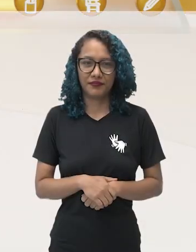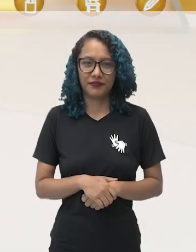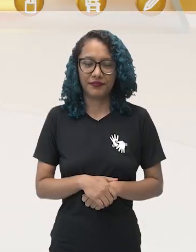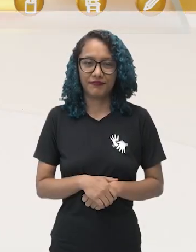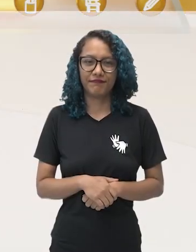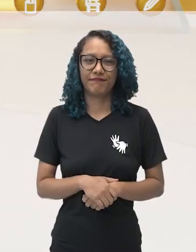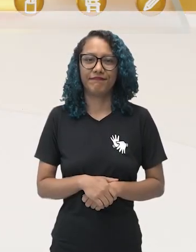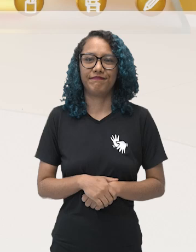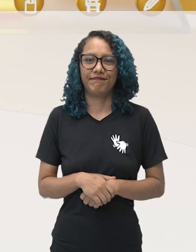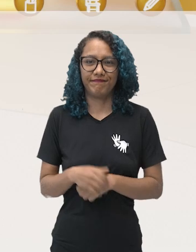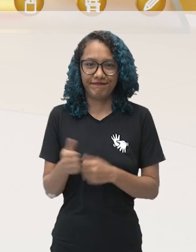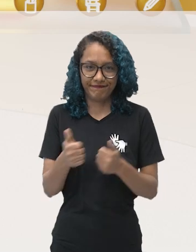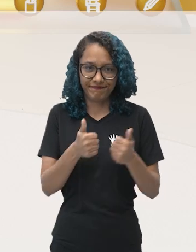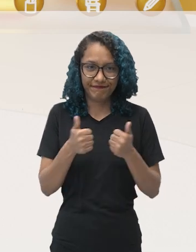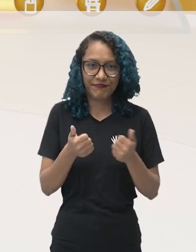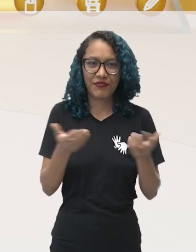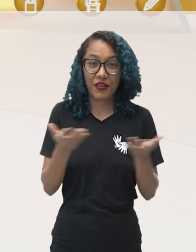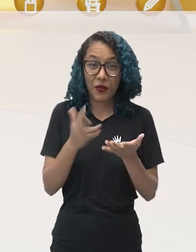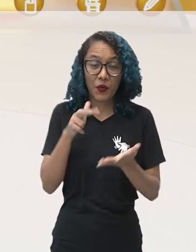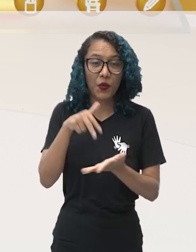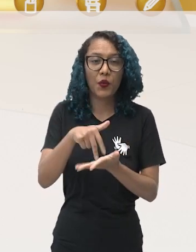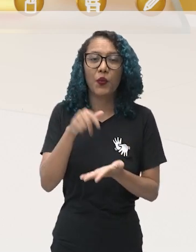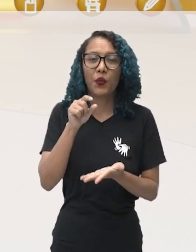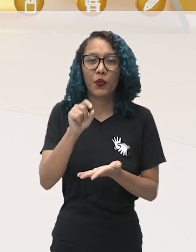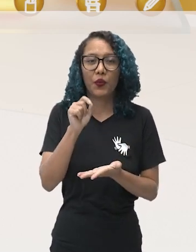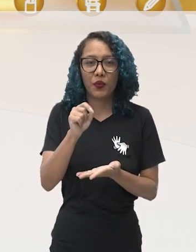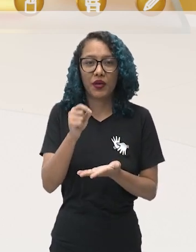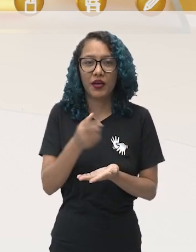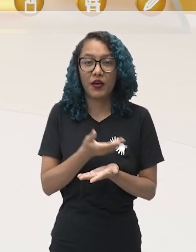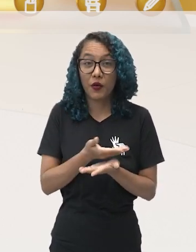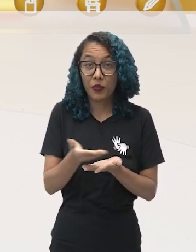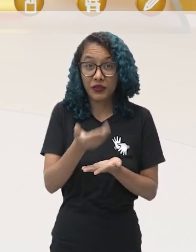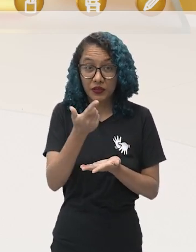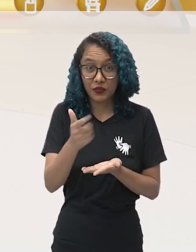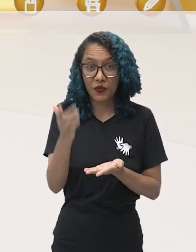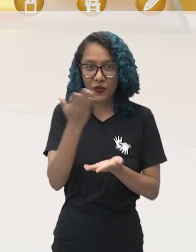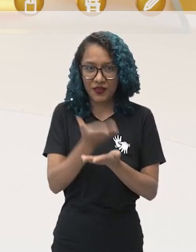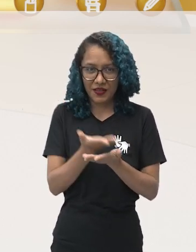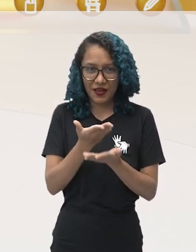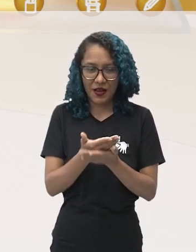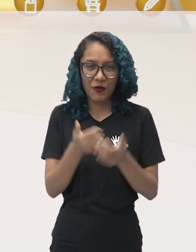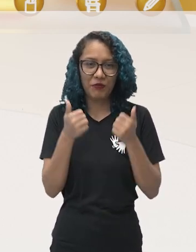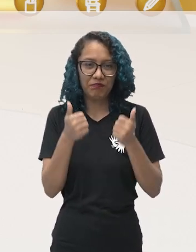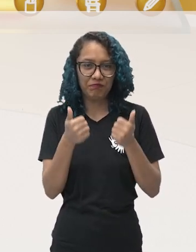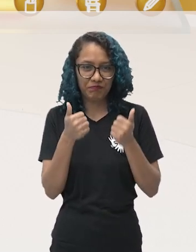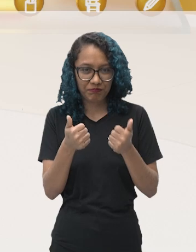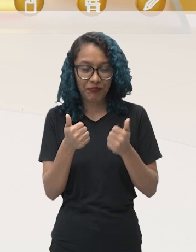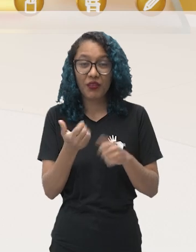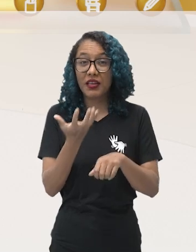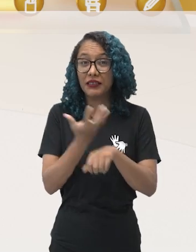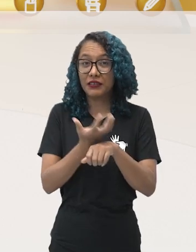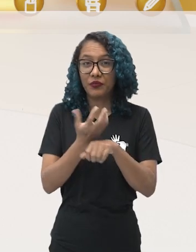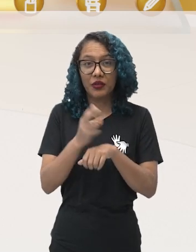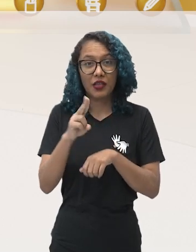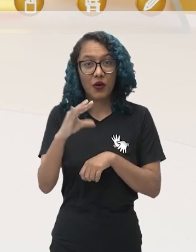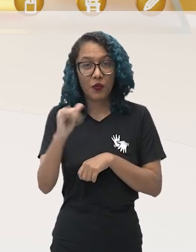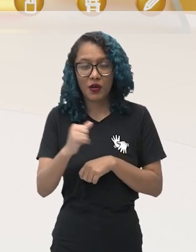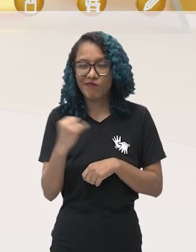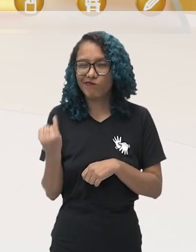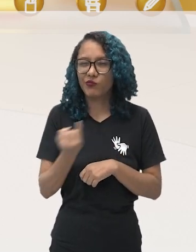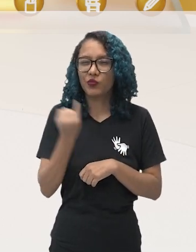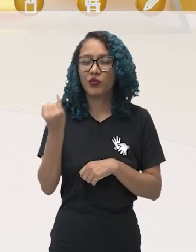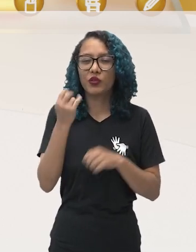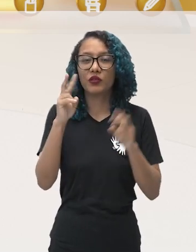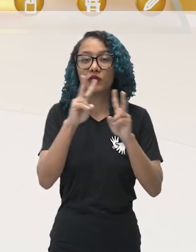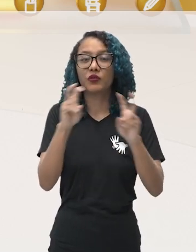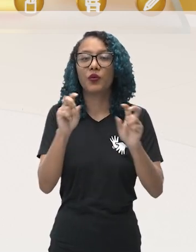Muito bem, pessoal, estamos aqui reunidos em mais um momento de aulas nessa UCA tão importante que fala